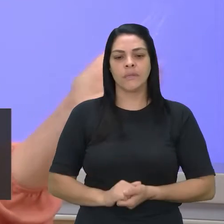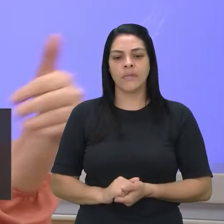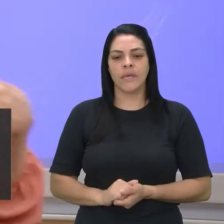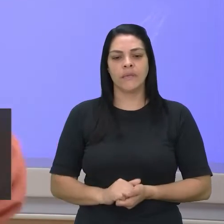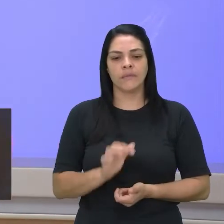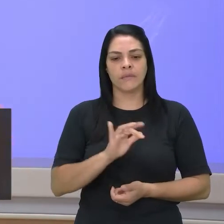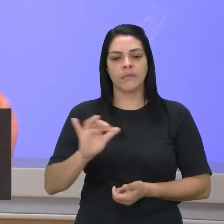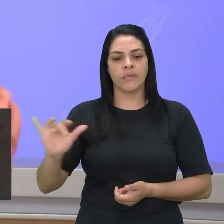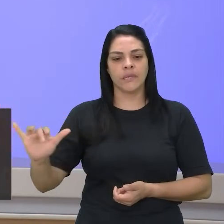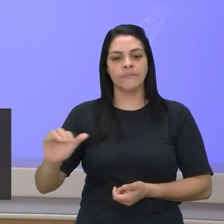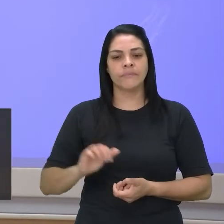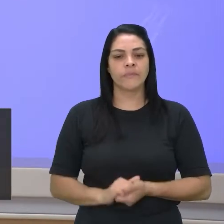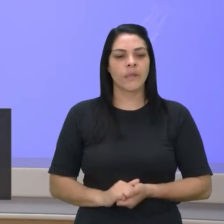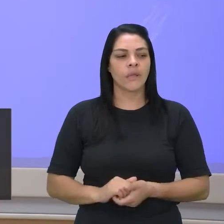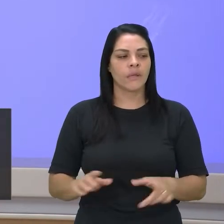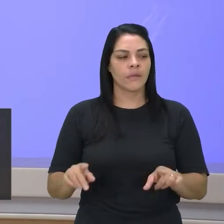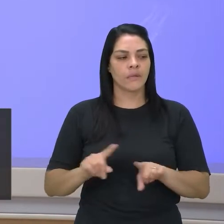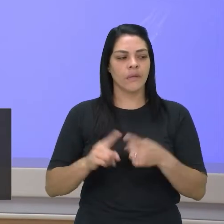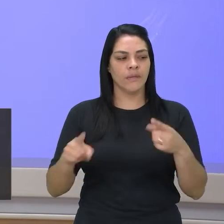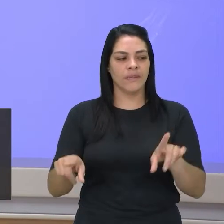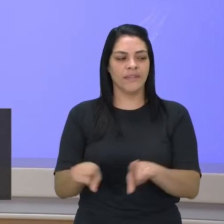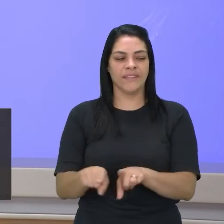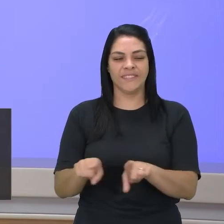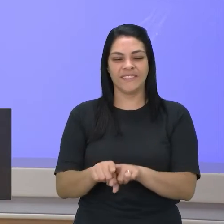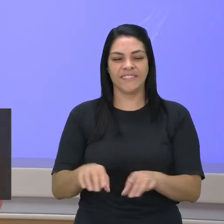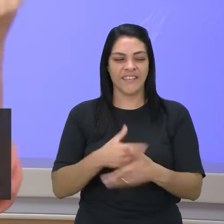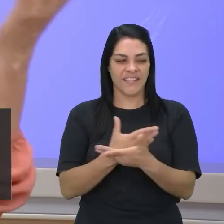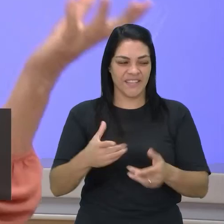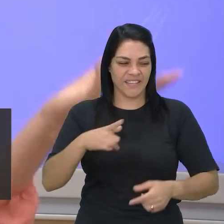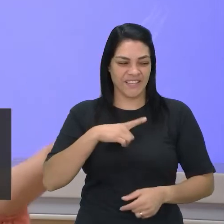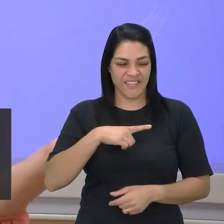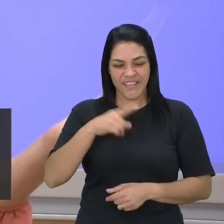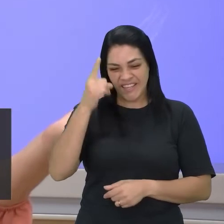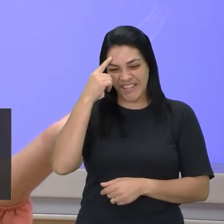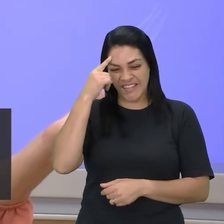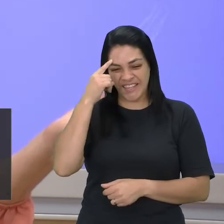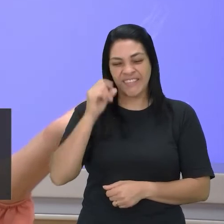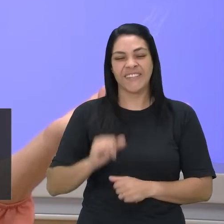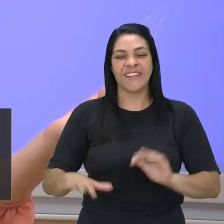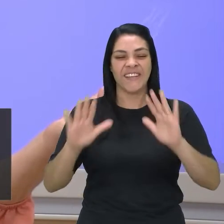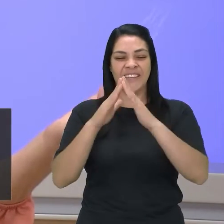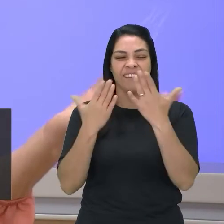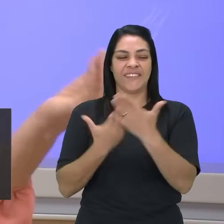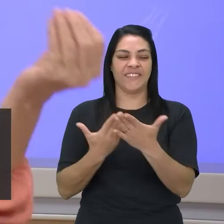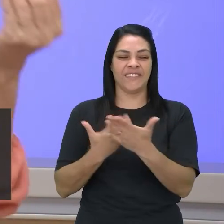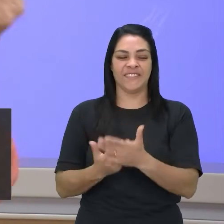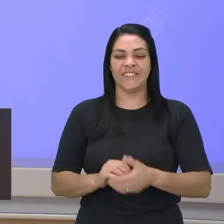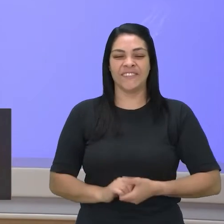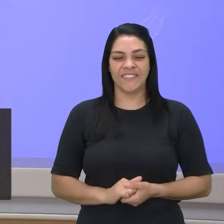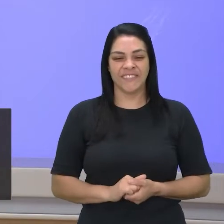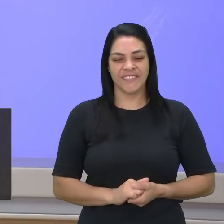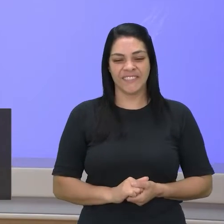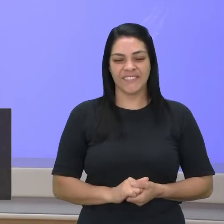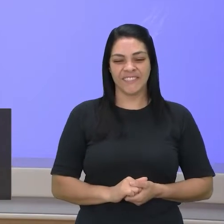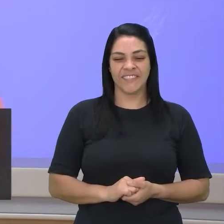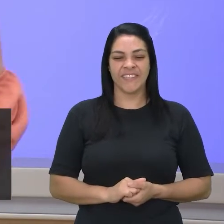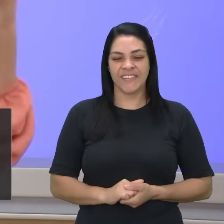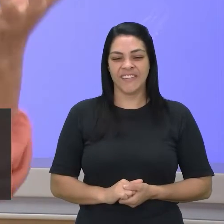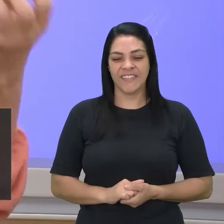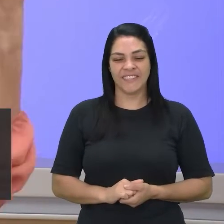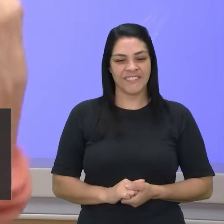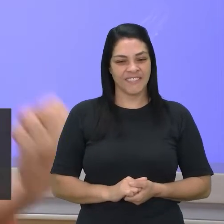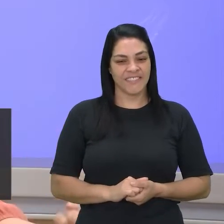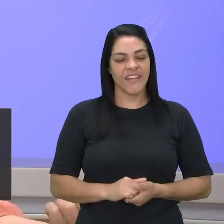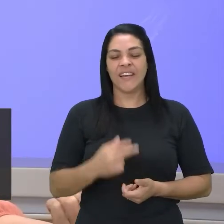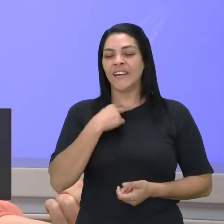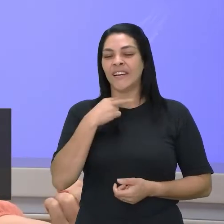9795/99, mas também porque a gente tem que pensar que a escola é o exemplo. Exato. E eu não posso